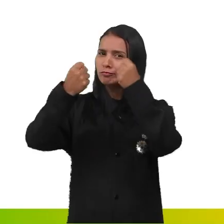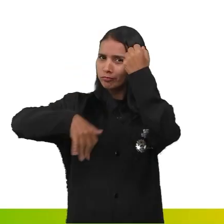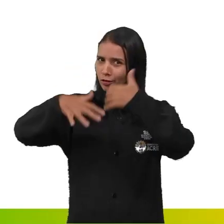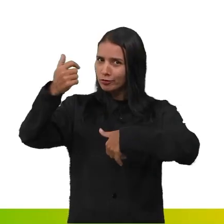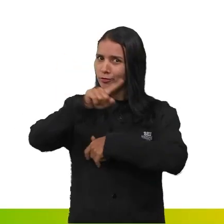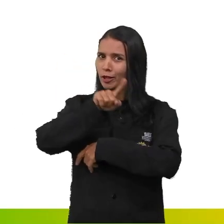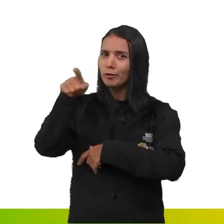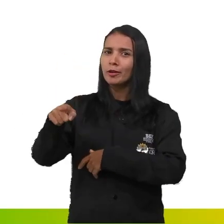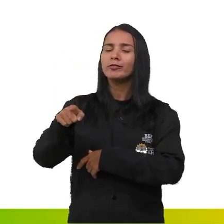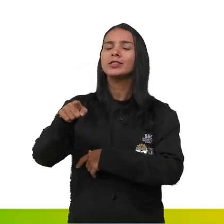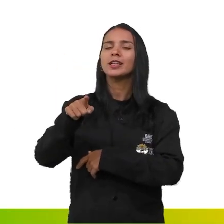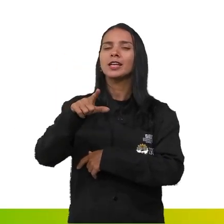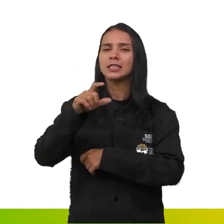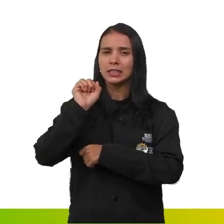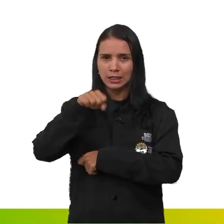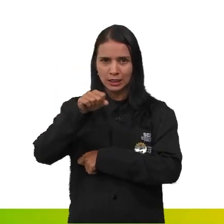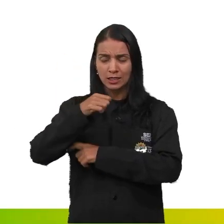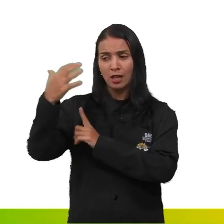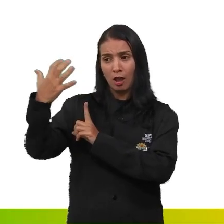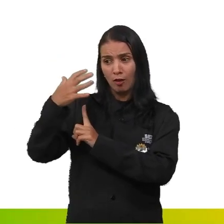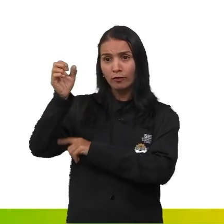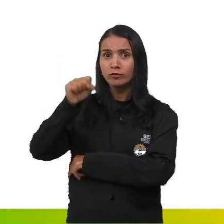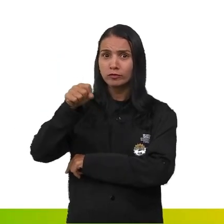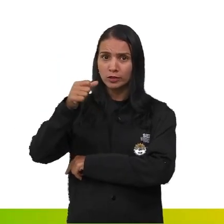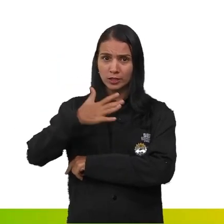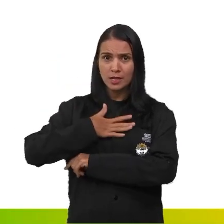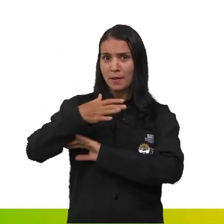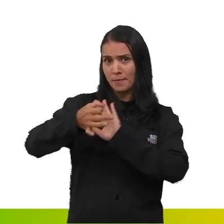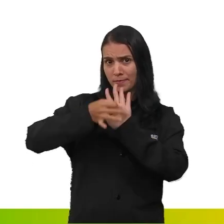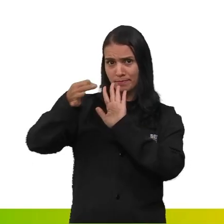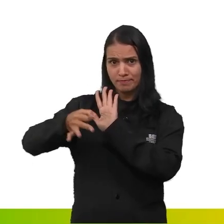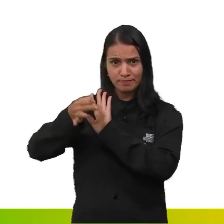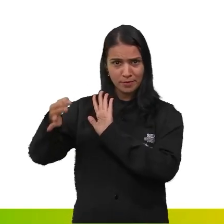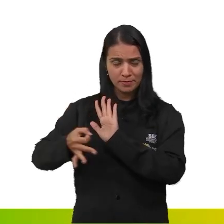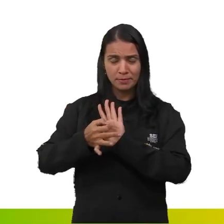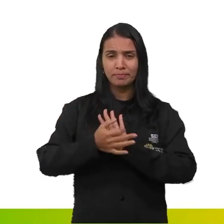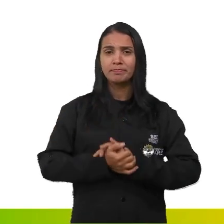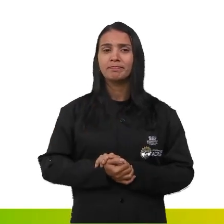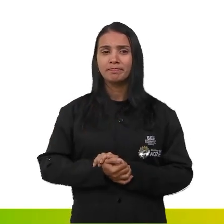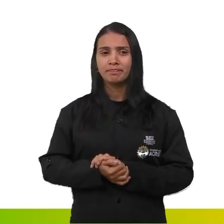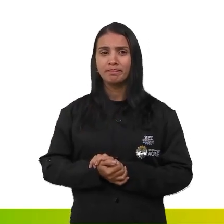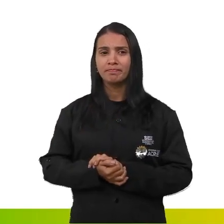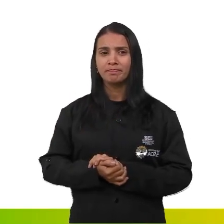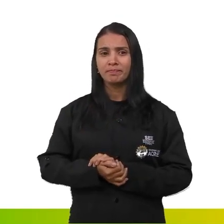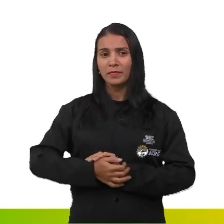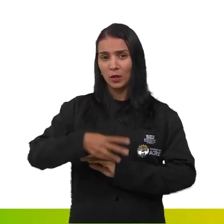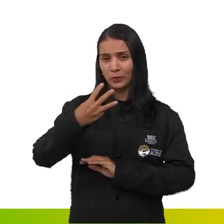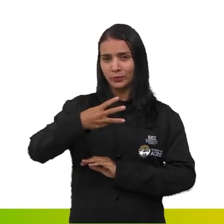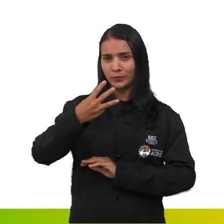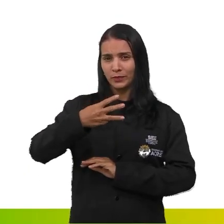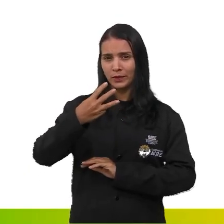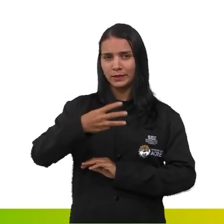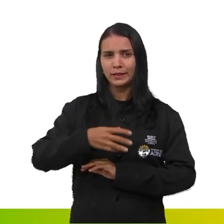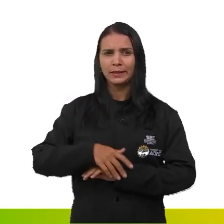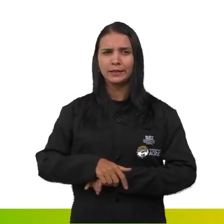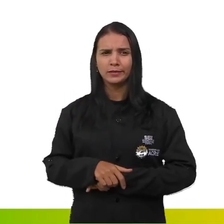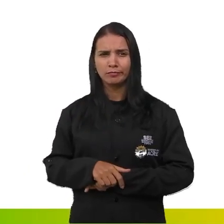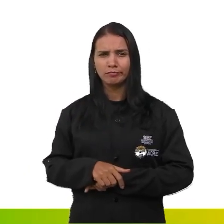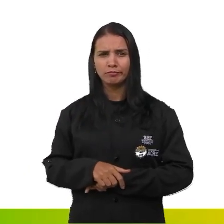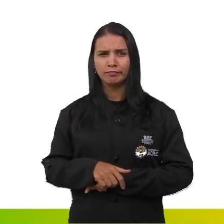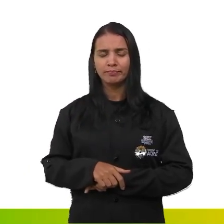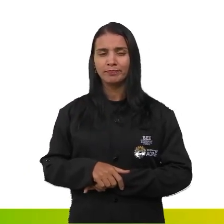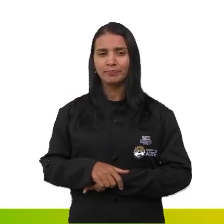aqui está falsa. Então, já temos item 1 verdadeiro, item 2 falso. Vamos ver aqui as alternativas, ver se a gente já consegue eliminar alguma coisa.